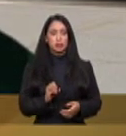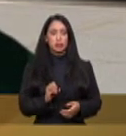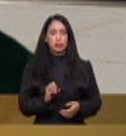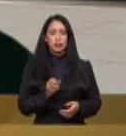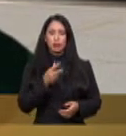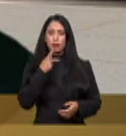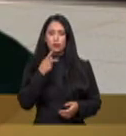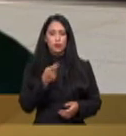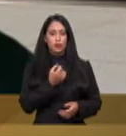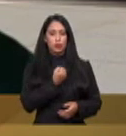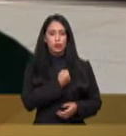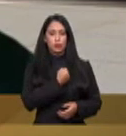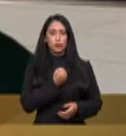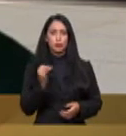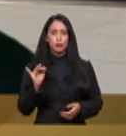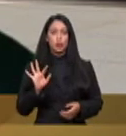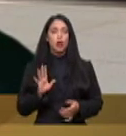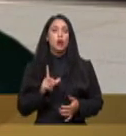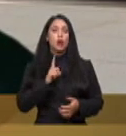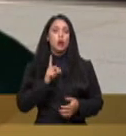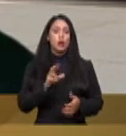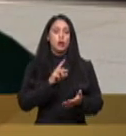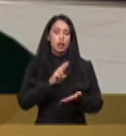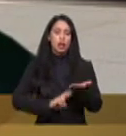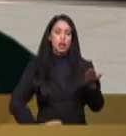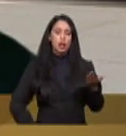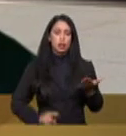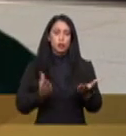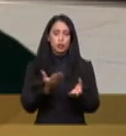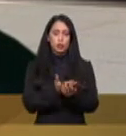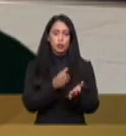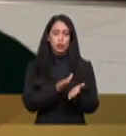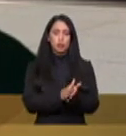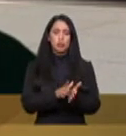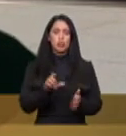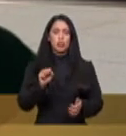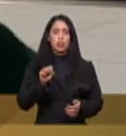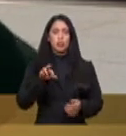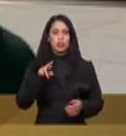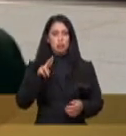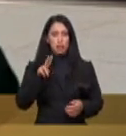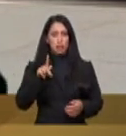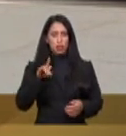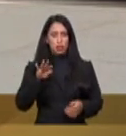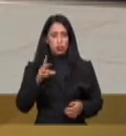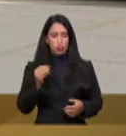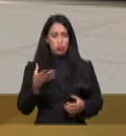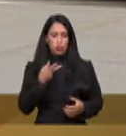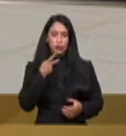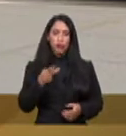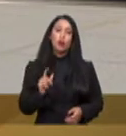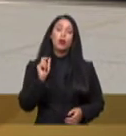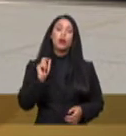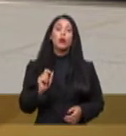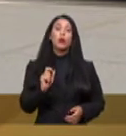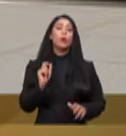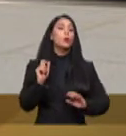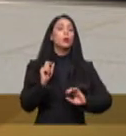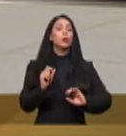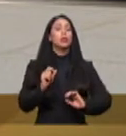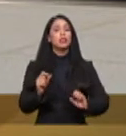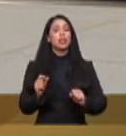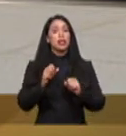060531076, de relatoria do eminente ministro Sérgio Silveira Banhos. Pois bem, digo eu, em que consiste esse mecanismo